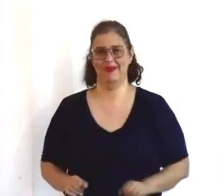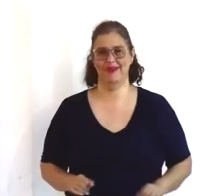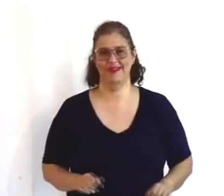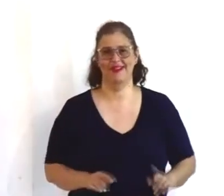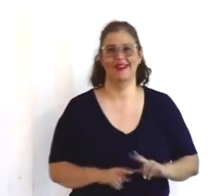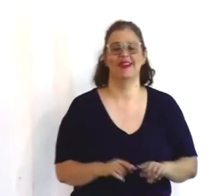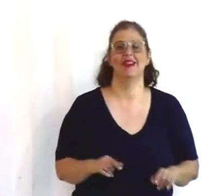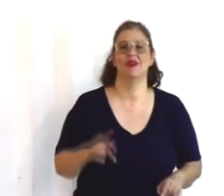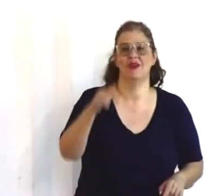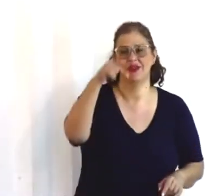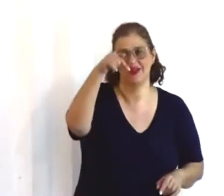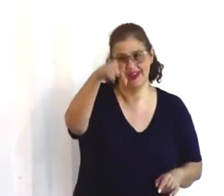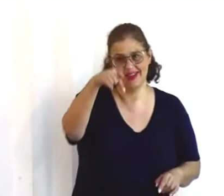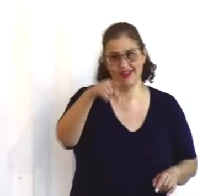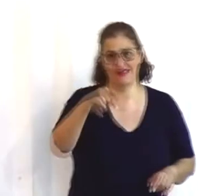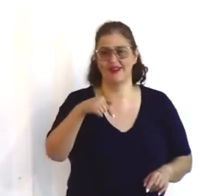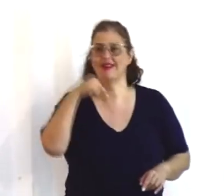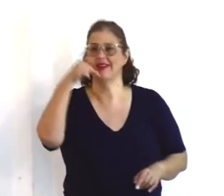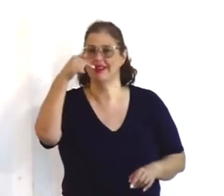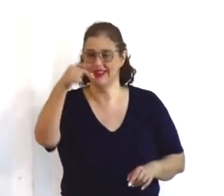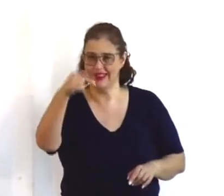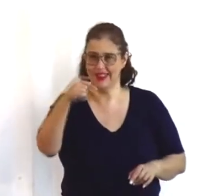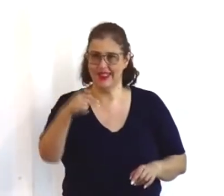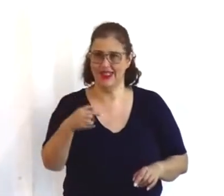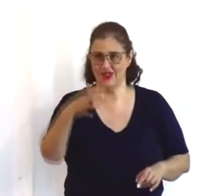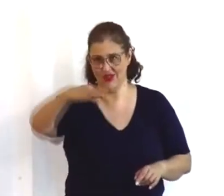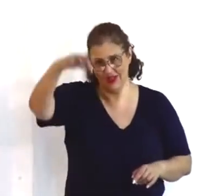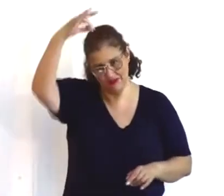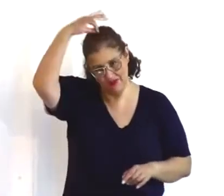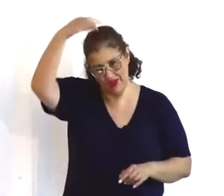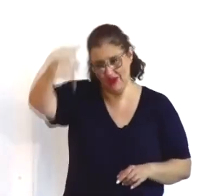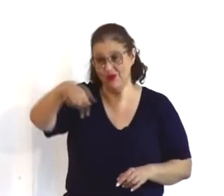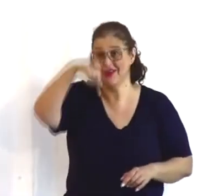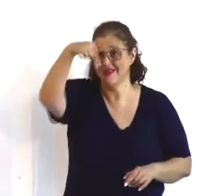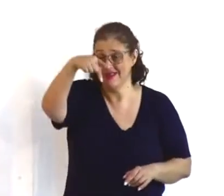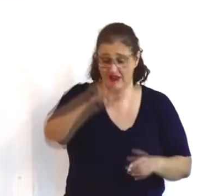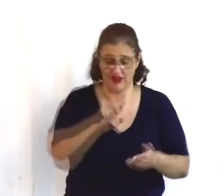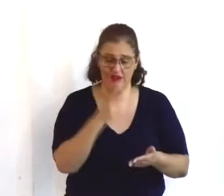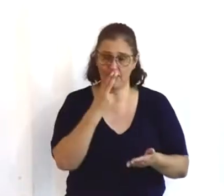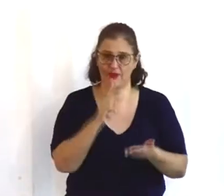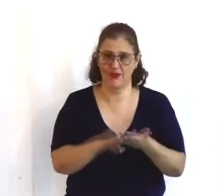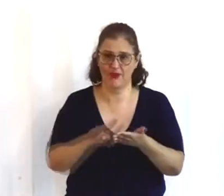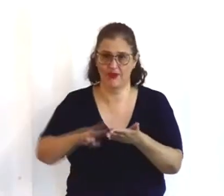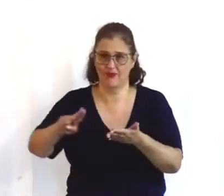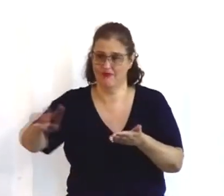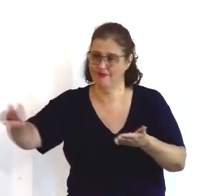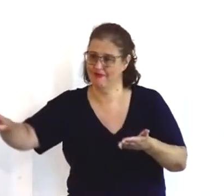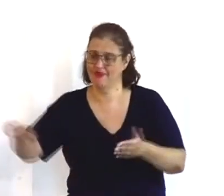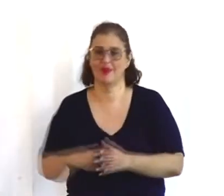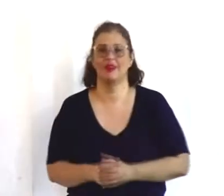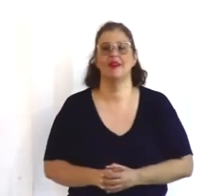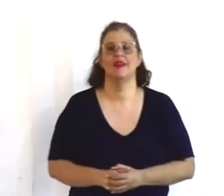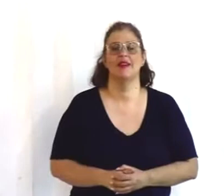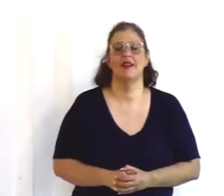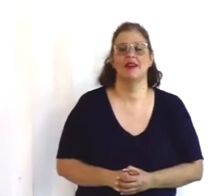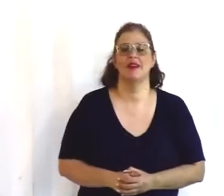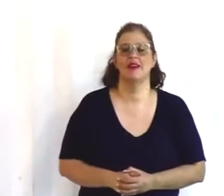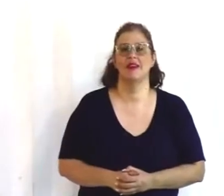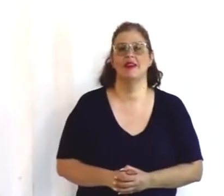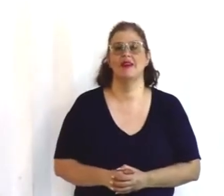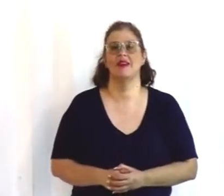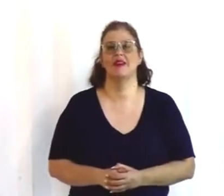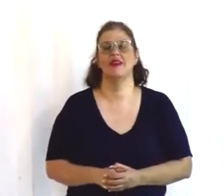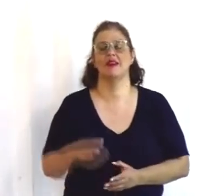7 selos. Mas o que nos chama a atenção nesse texto é que João, então, que está ali naquele local, tendo aquela visão gloriosa em